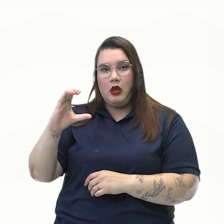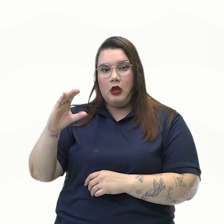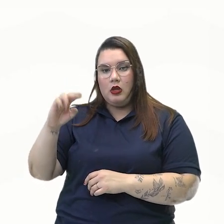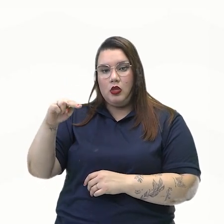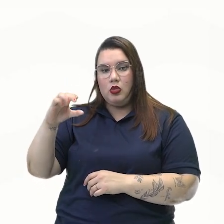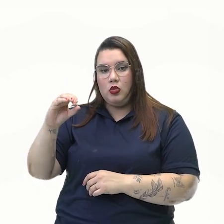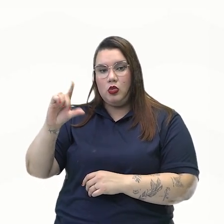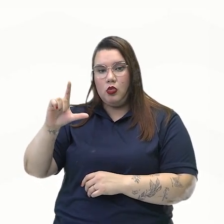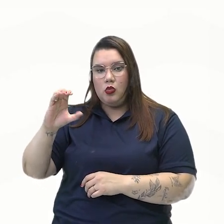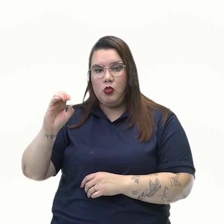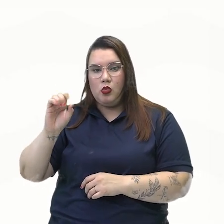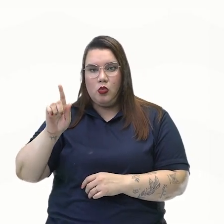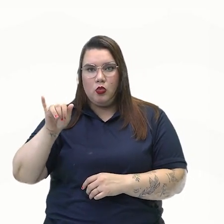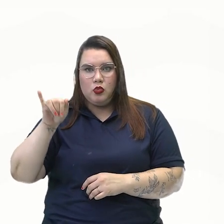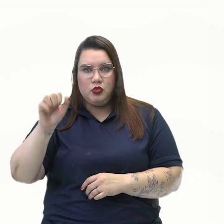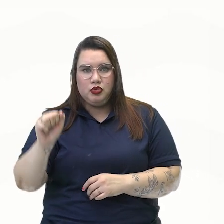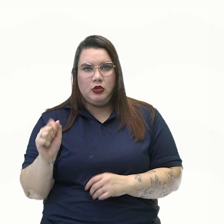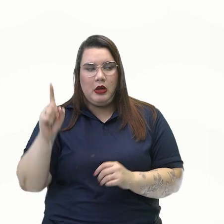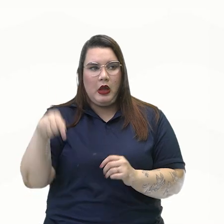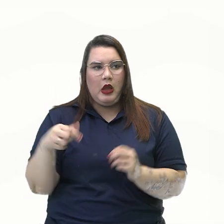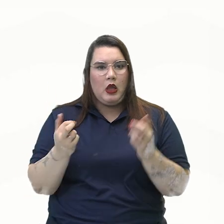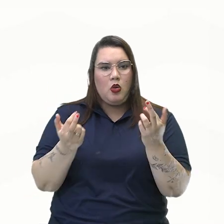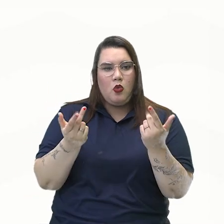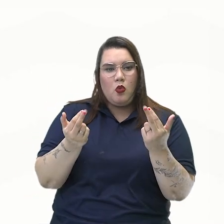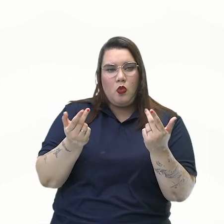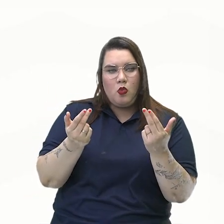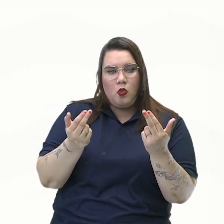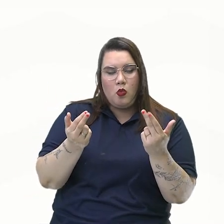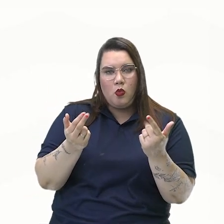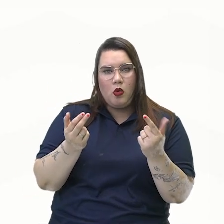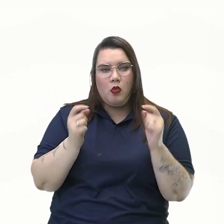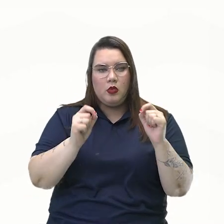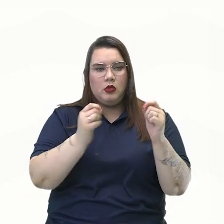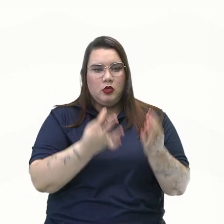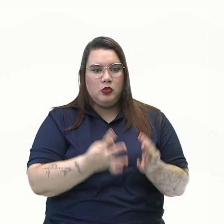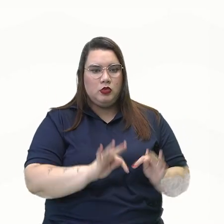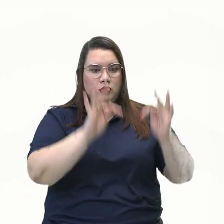palavra tecnologia como sinônimo de